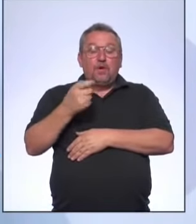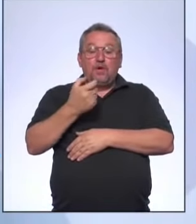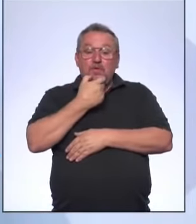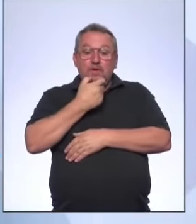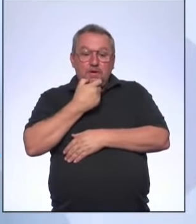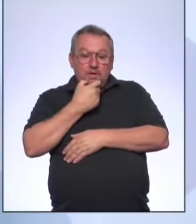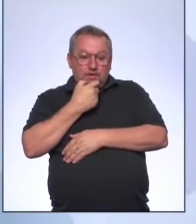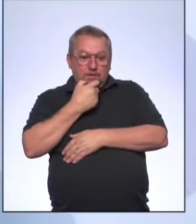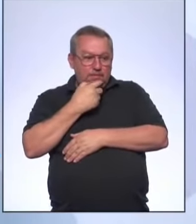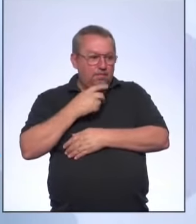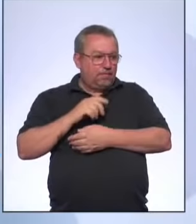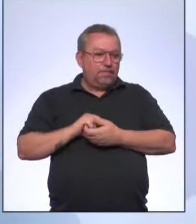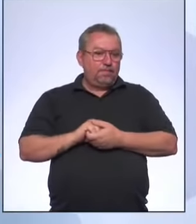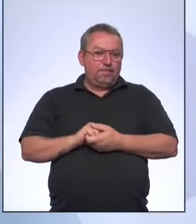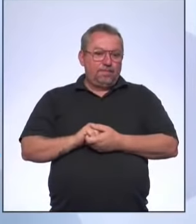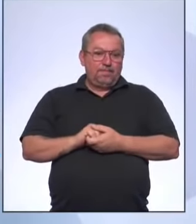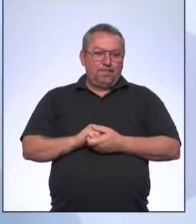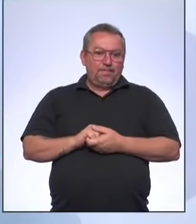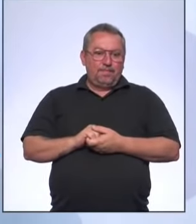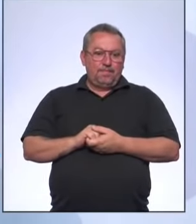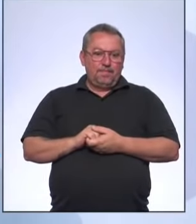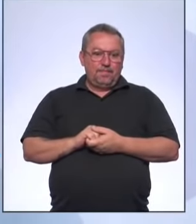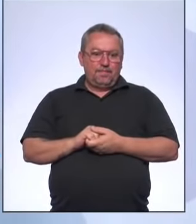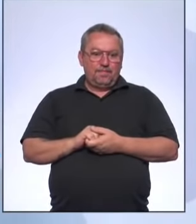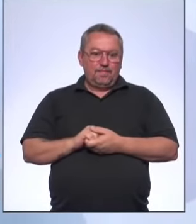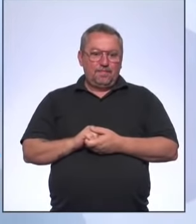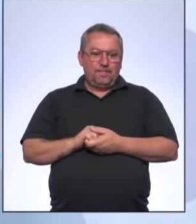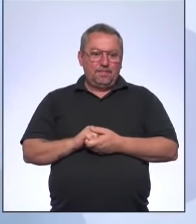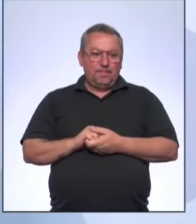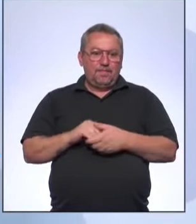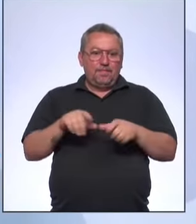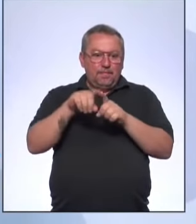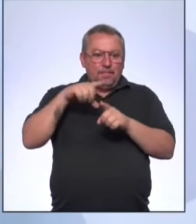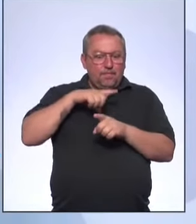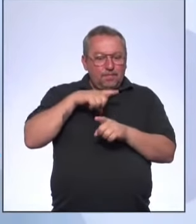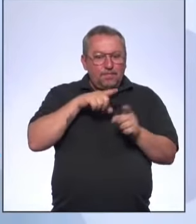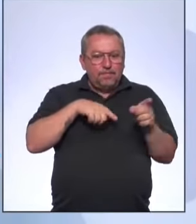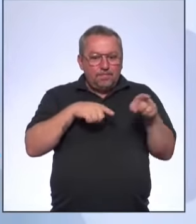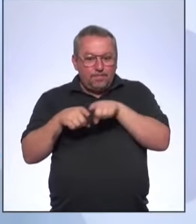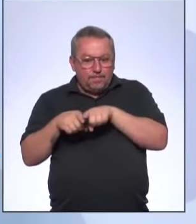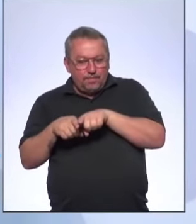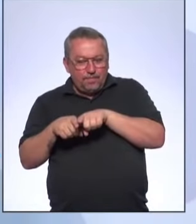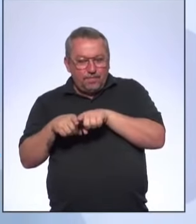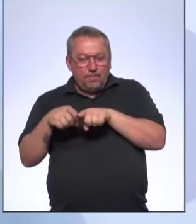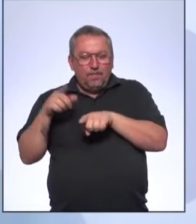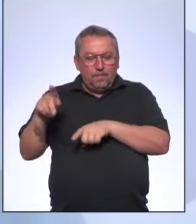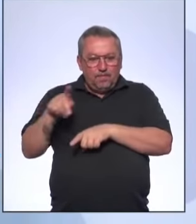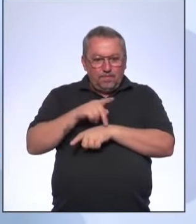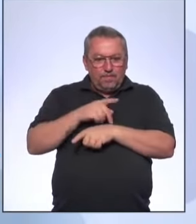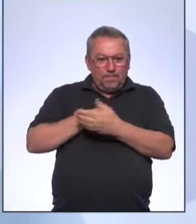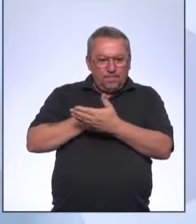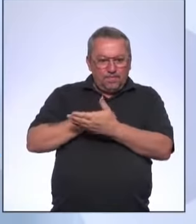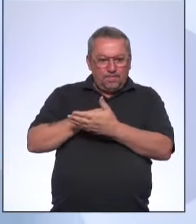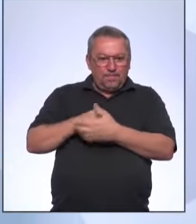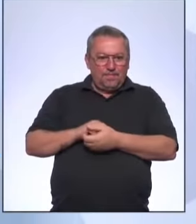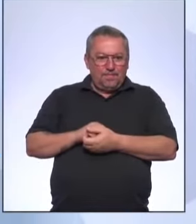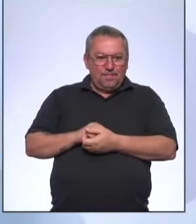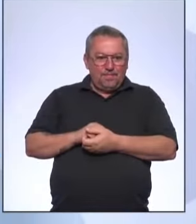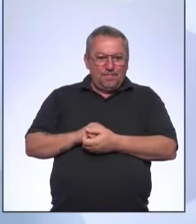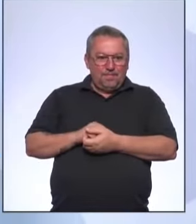hoje eu seria sua professora de inglês a raiva newpartner eu tenho novo parceiro